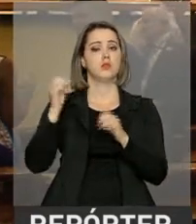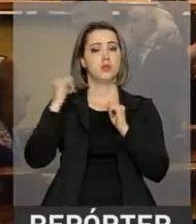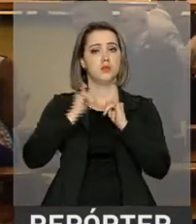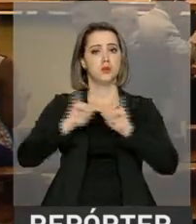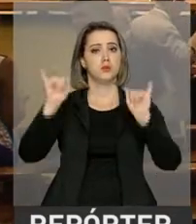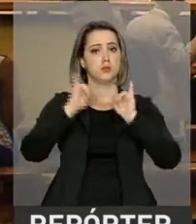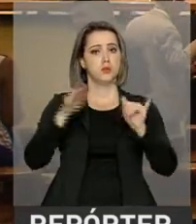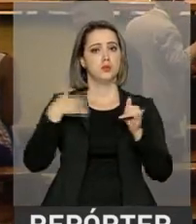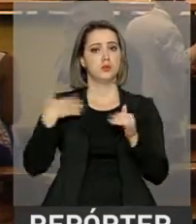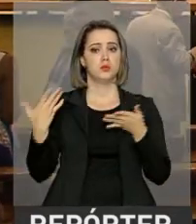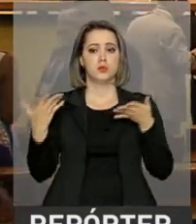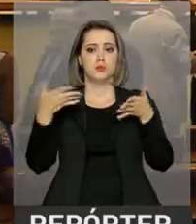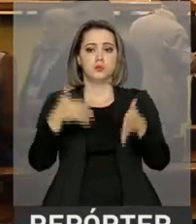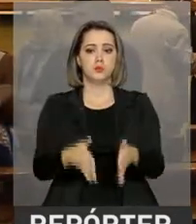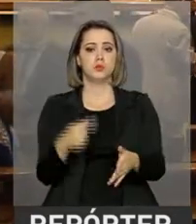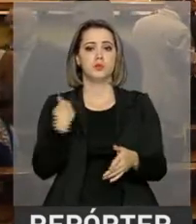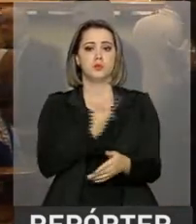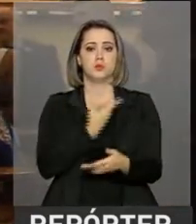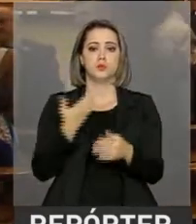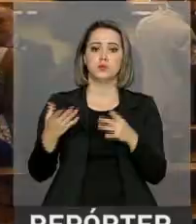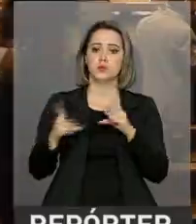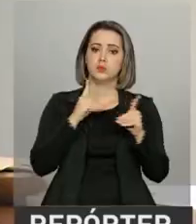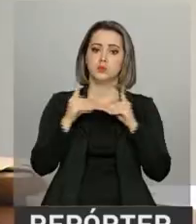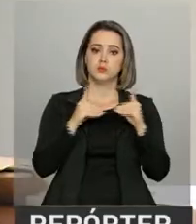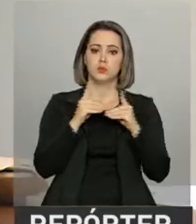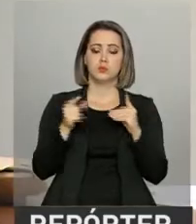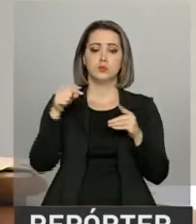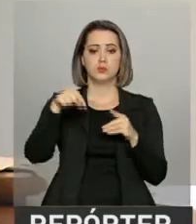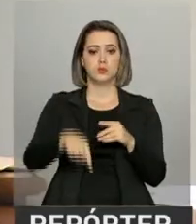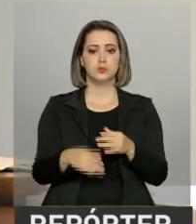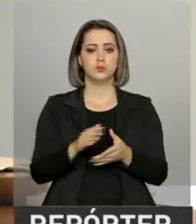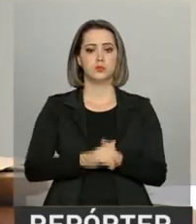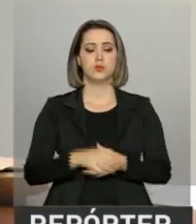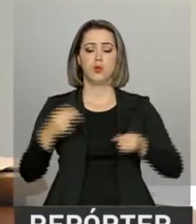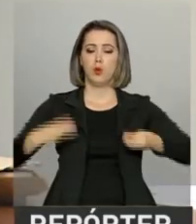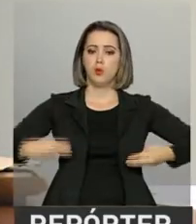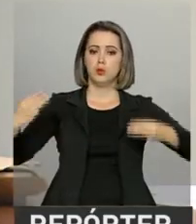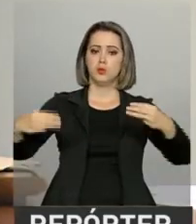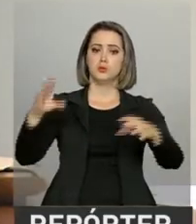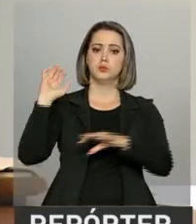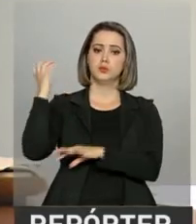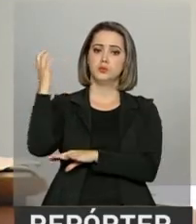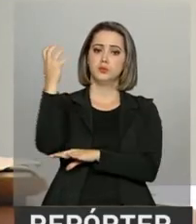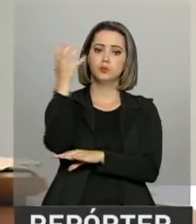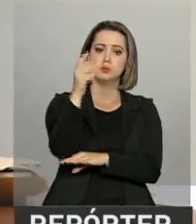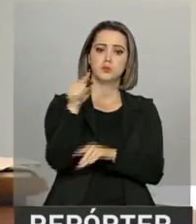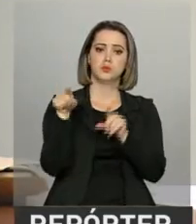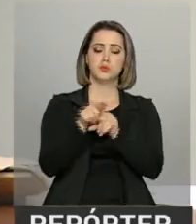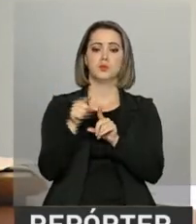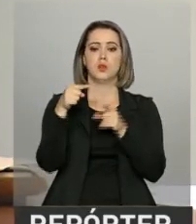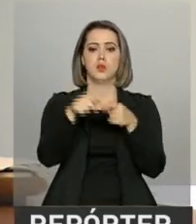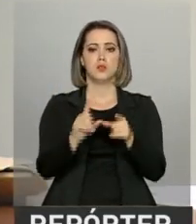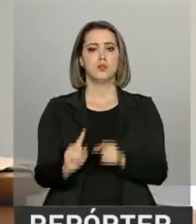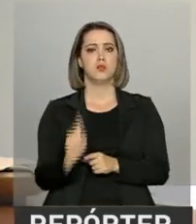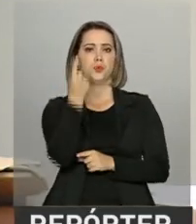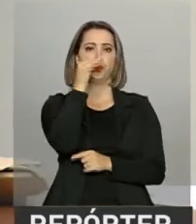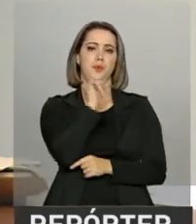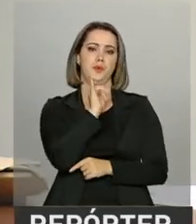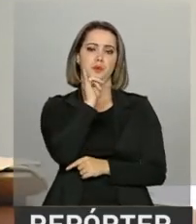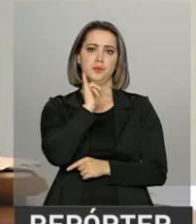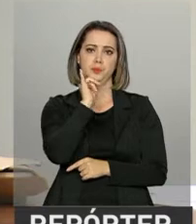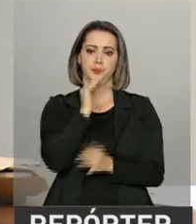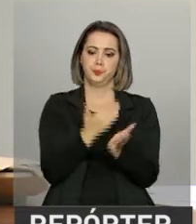transparência e participação. E é isso que nós vamos discutir aqui. Para o ministro do Meio Ambiente, José Sarney Filho, esse é só mais um exemplo